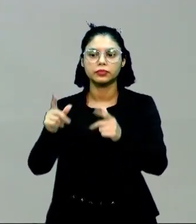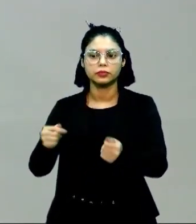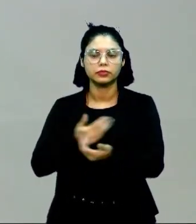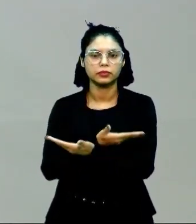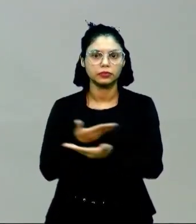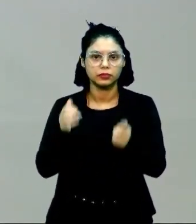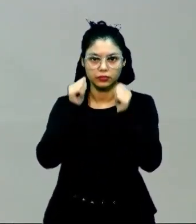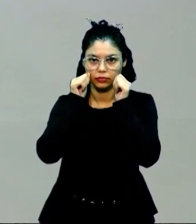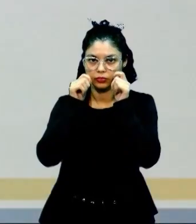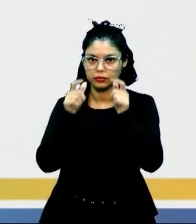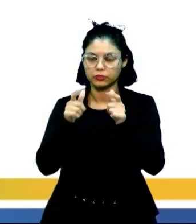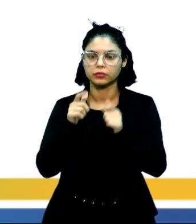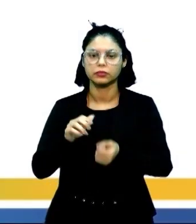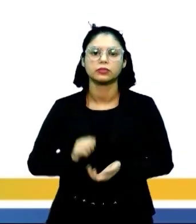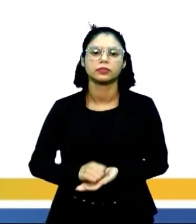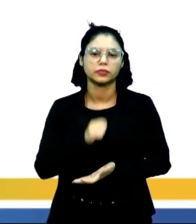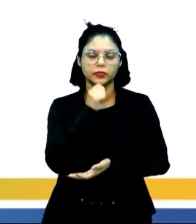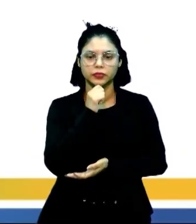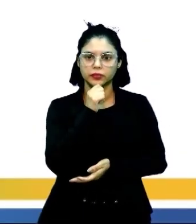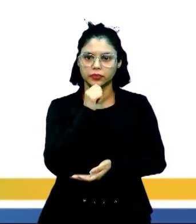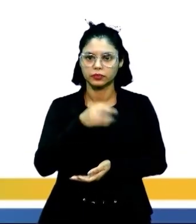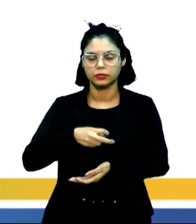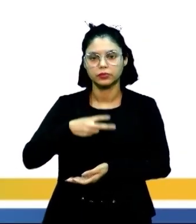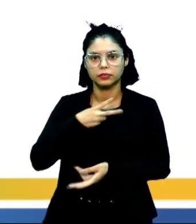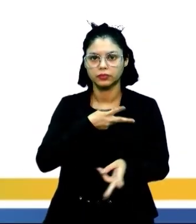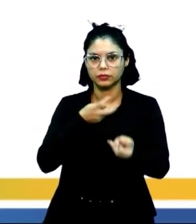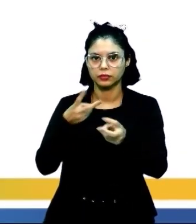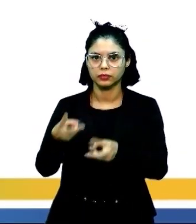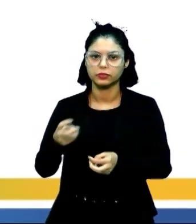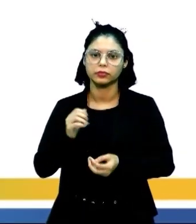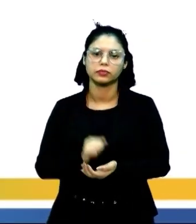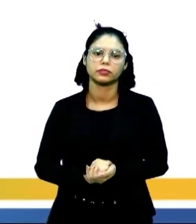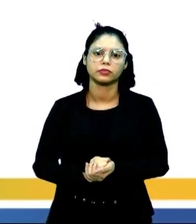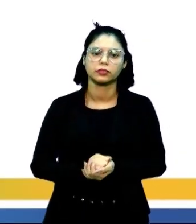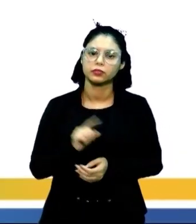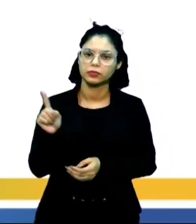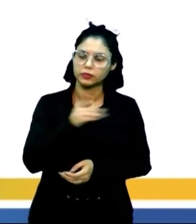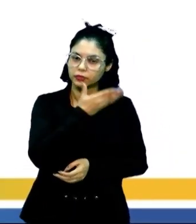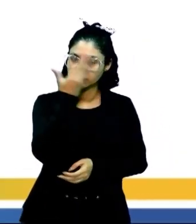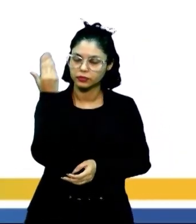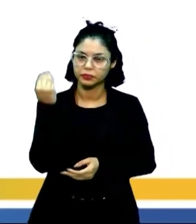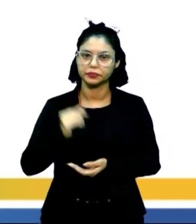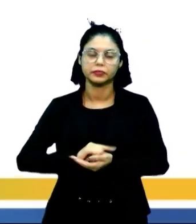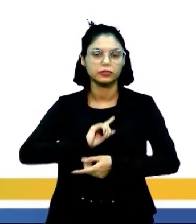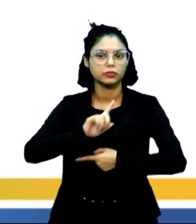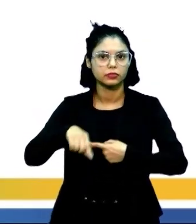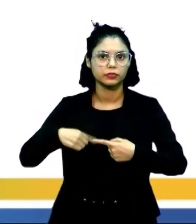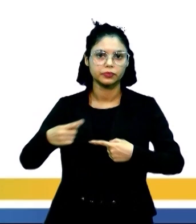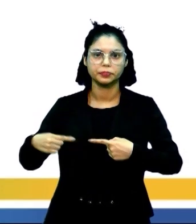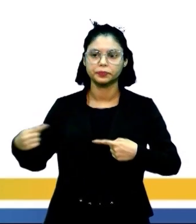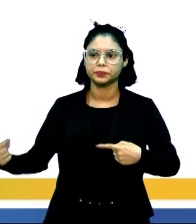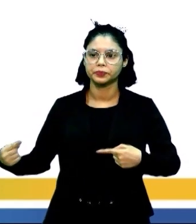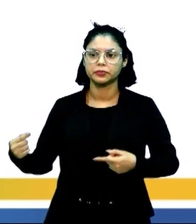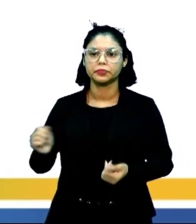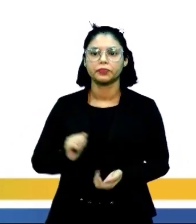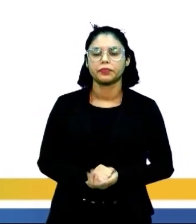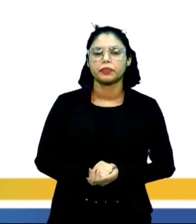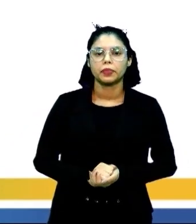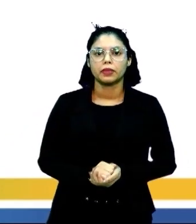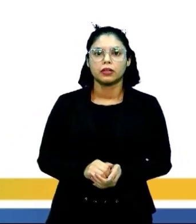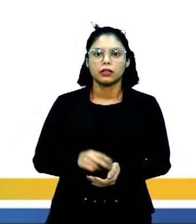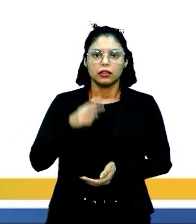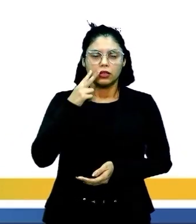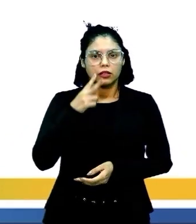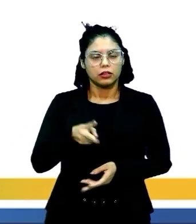sua atenção e ainda faço mais uma observação. Não deixe de utilizar o livro didático, conforme